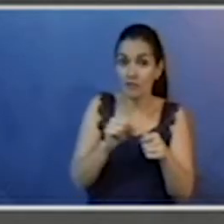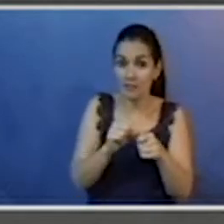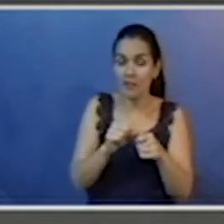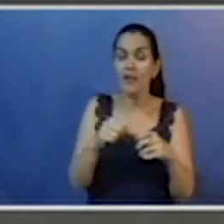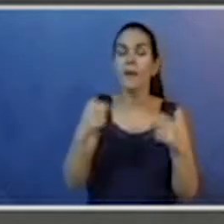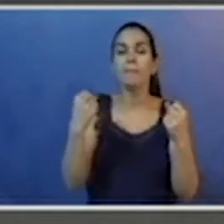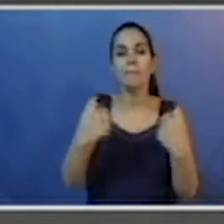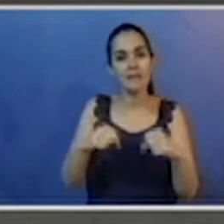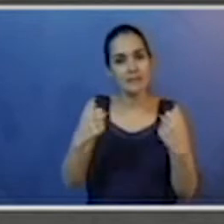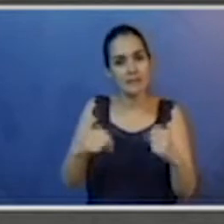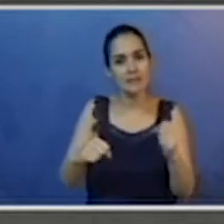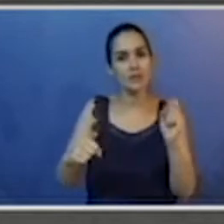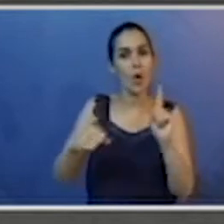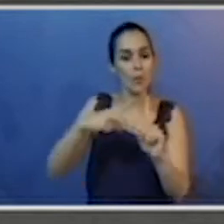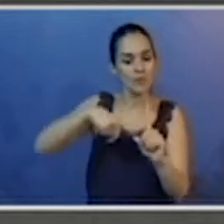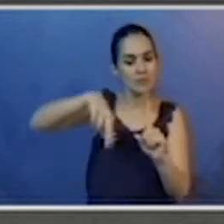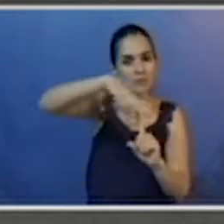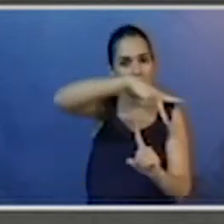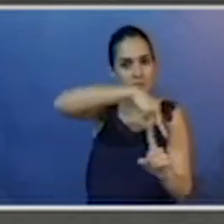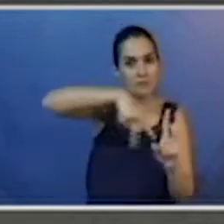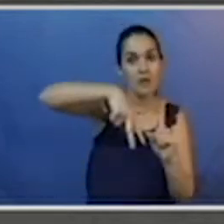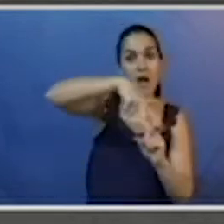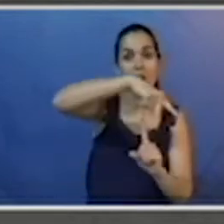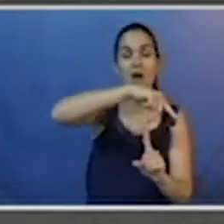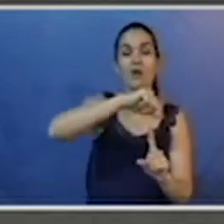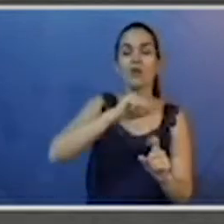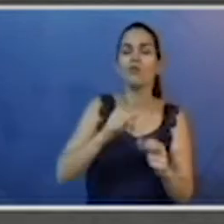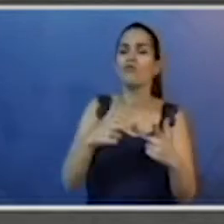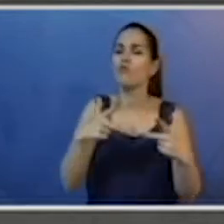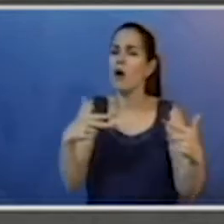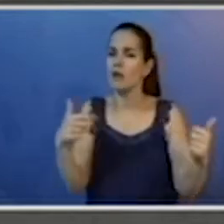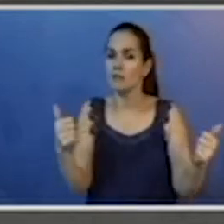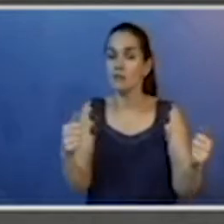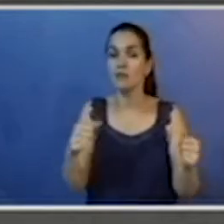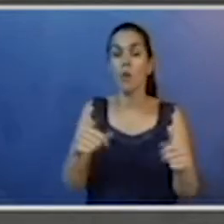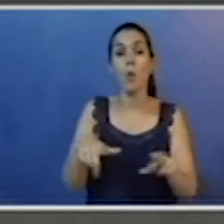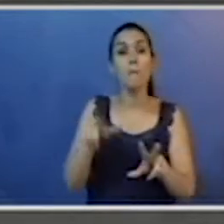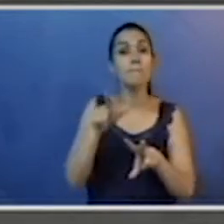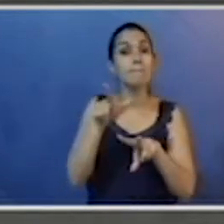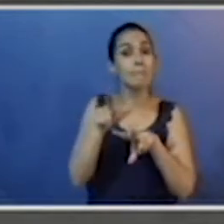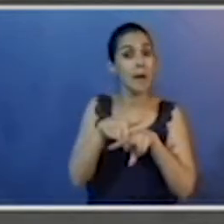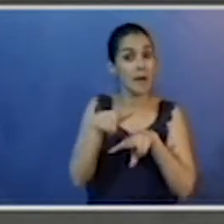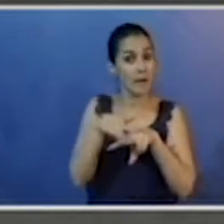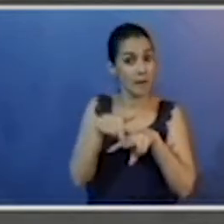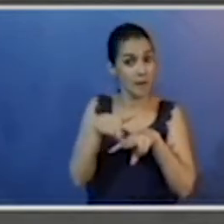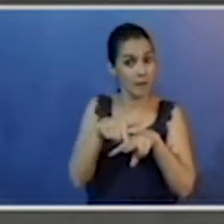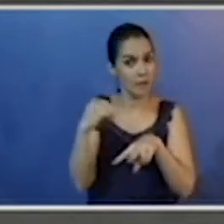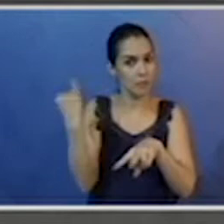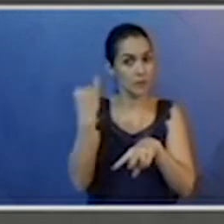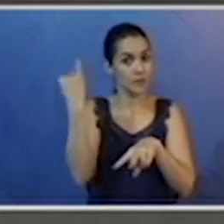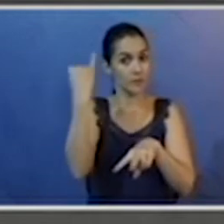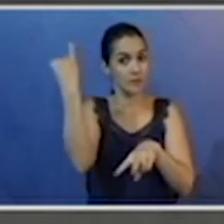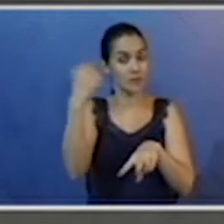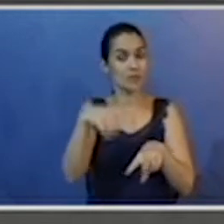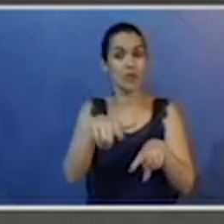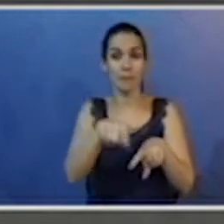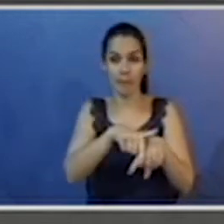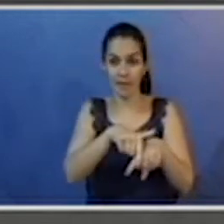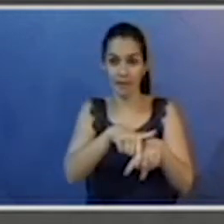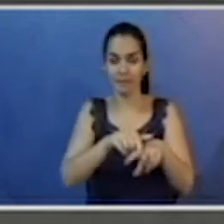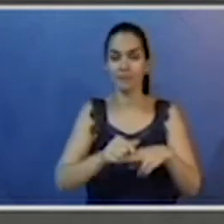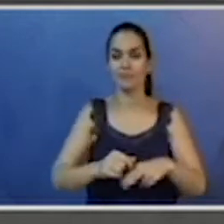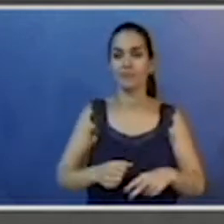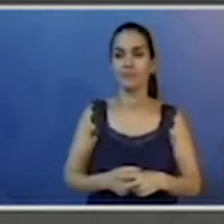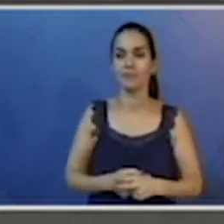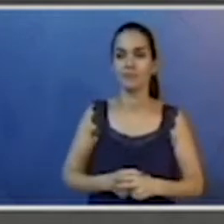passar pelos obstáculos várias vezes conduzindo sempre a bola com os pés nosso objetivo Hoje eu tô treinar a ação dos nossos